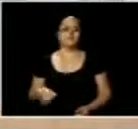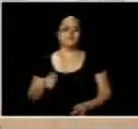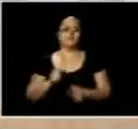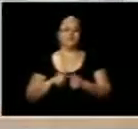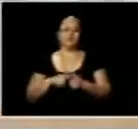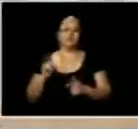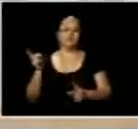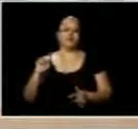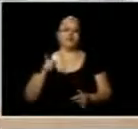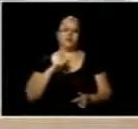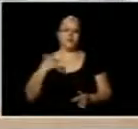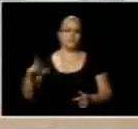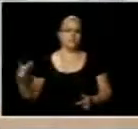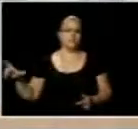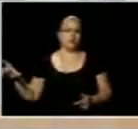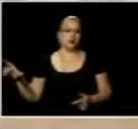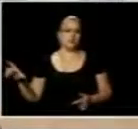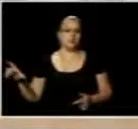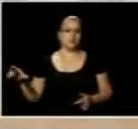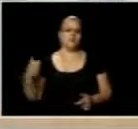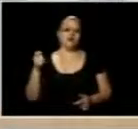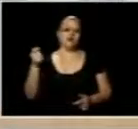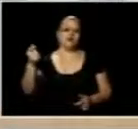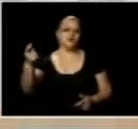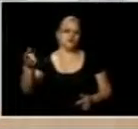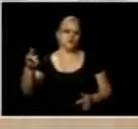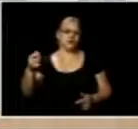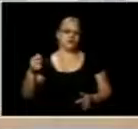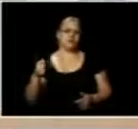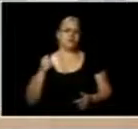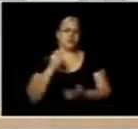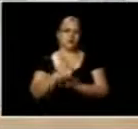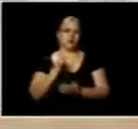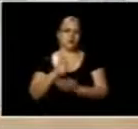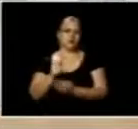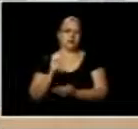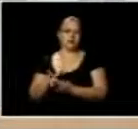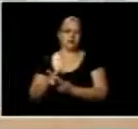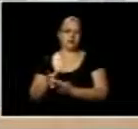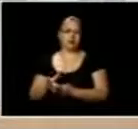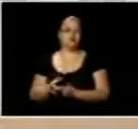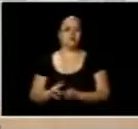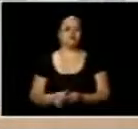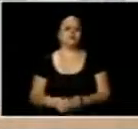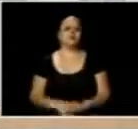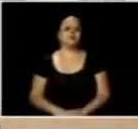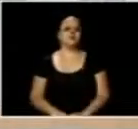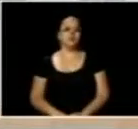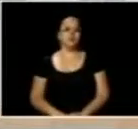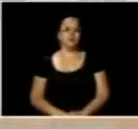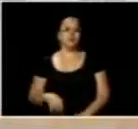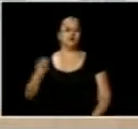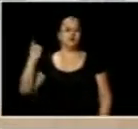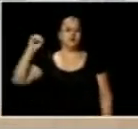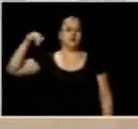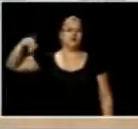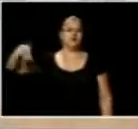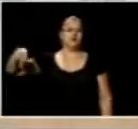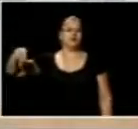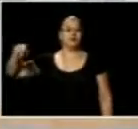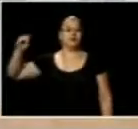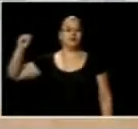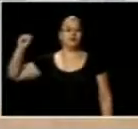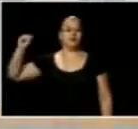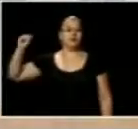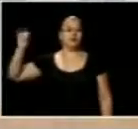recolocação. Mas aí eu falo, dinheiro tem, pode ser, perante o total do orçamento, pode até parecer pouco. Mas o que